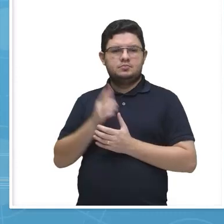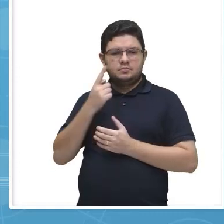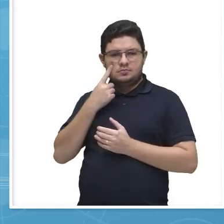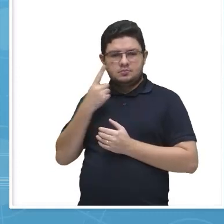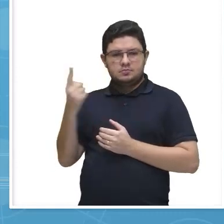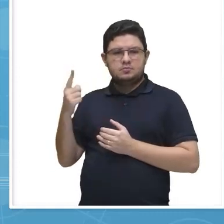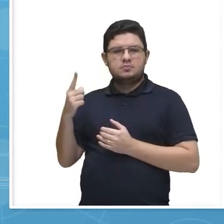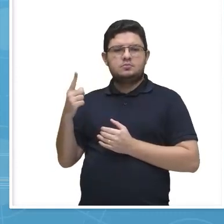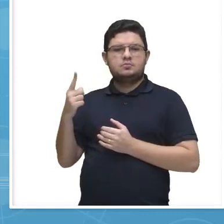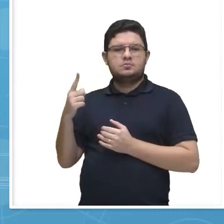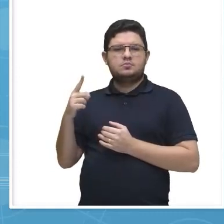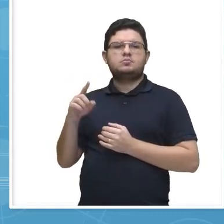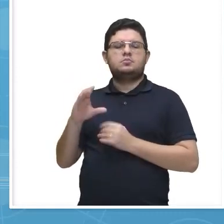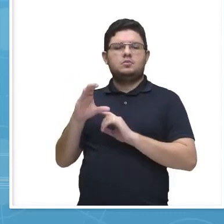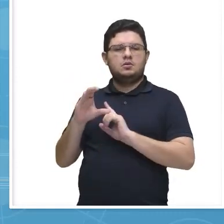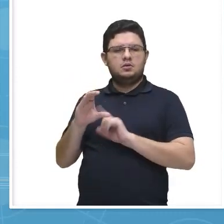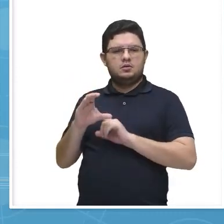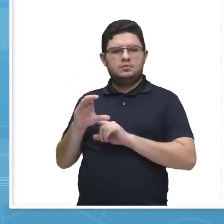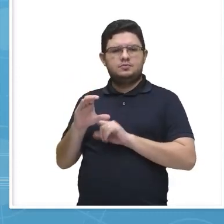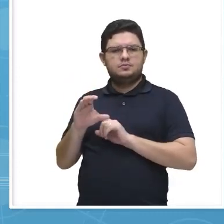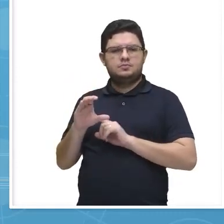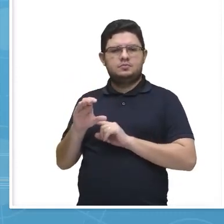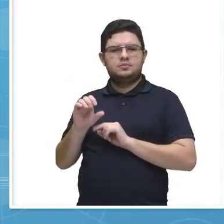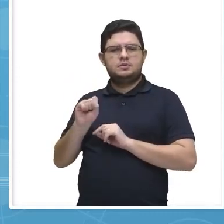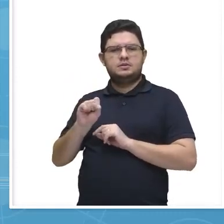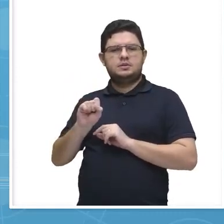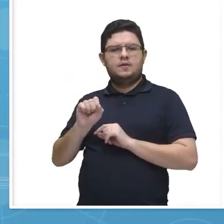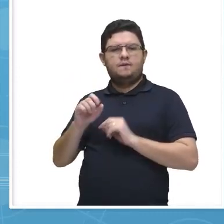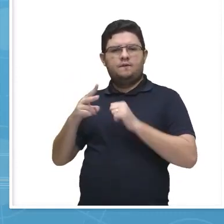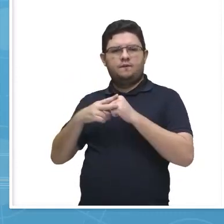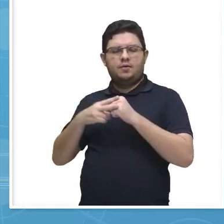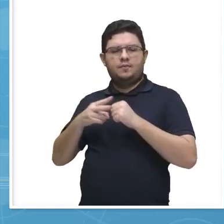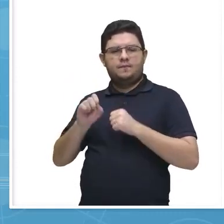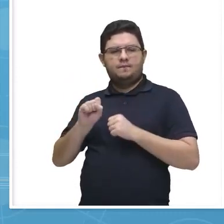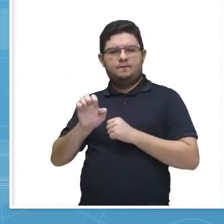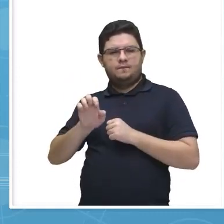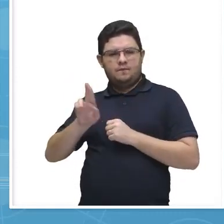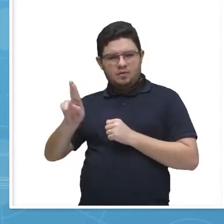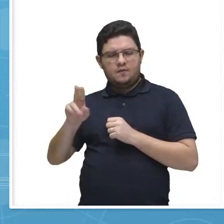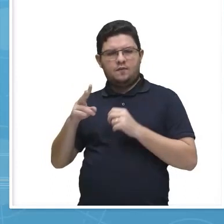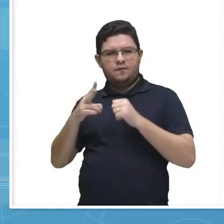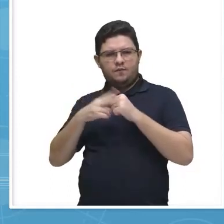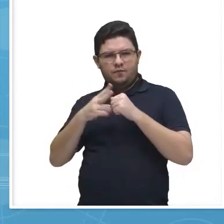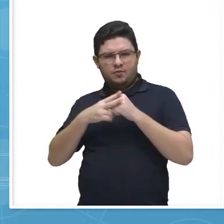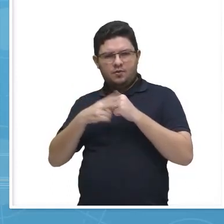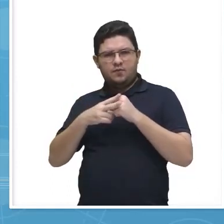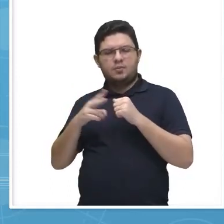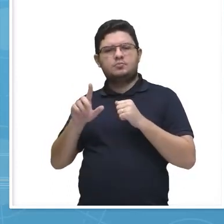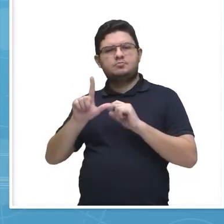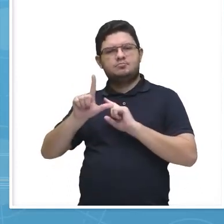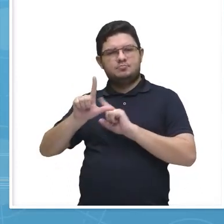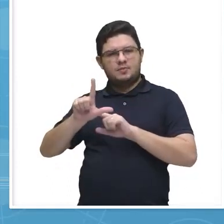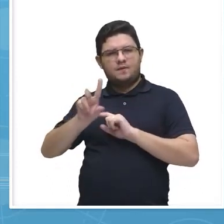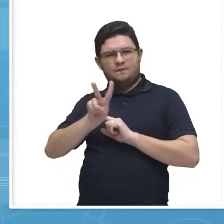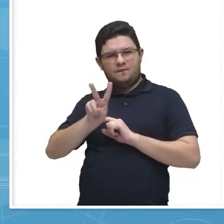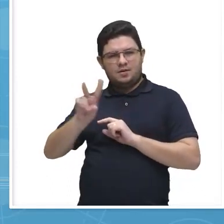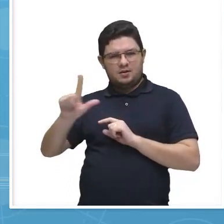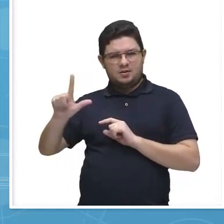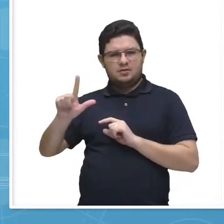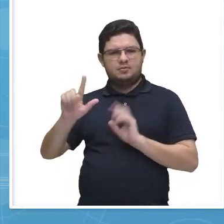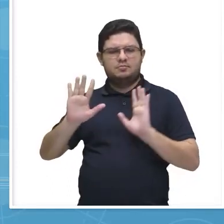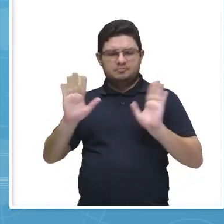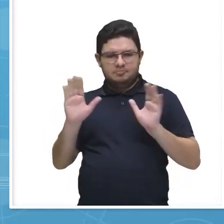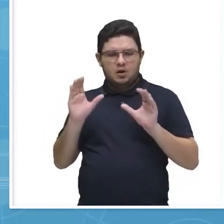ativos, também verbo de ligação. Muito bem, seguindo para a segunda questão, vamos lá. Olha aí,